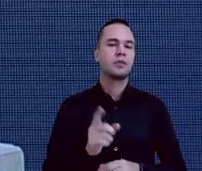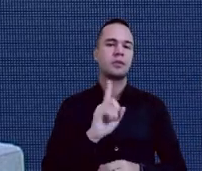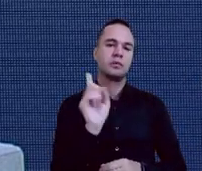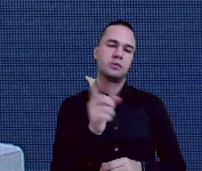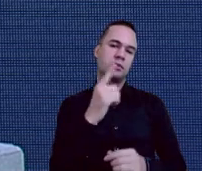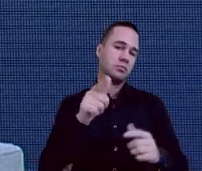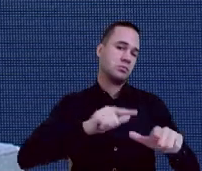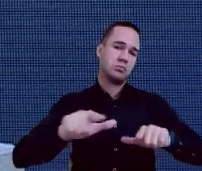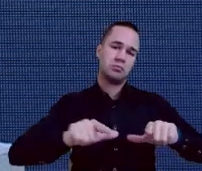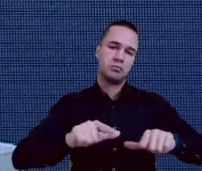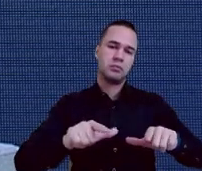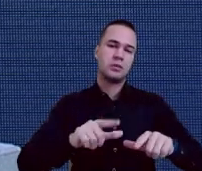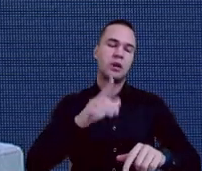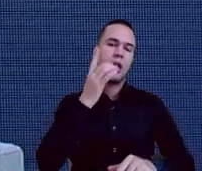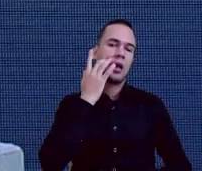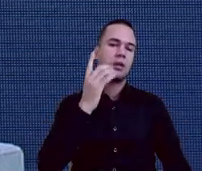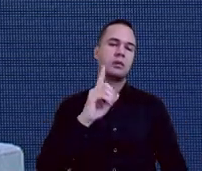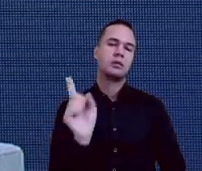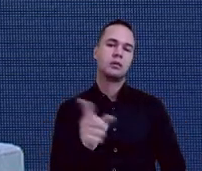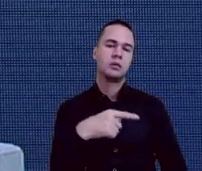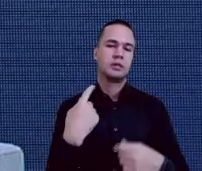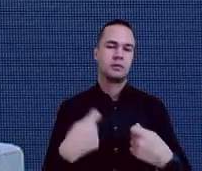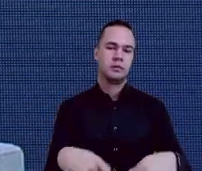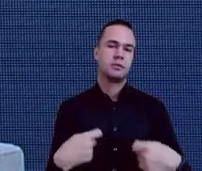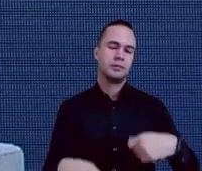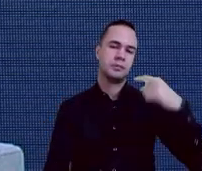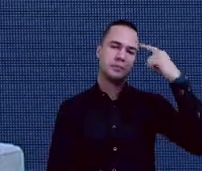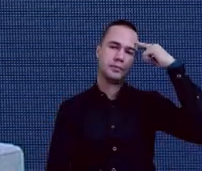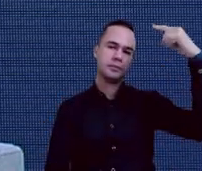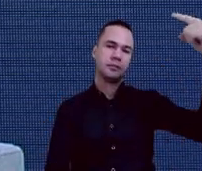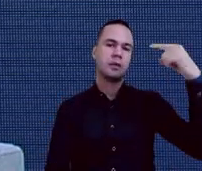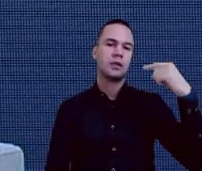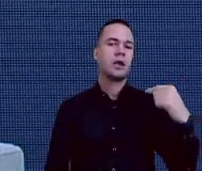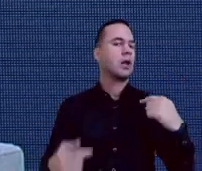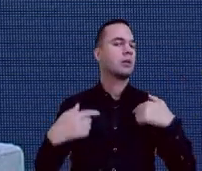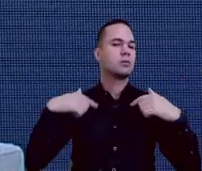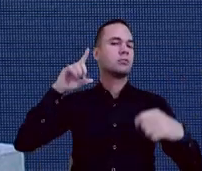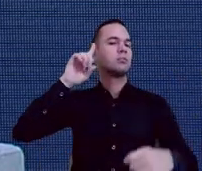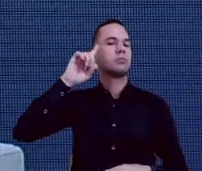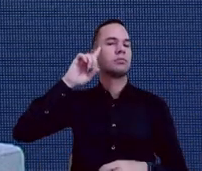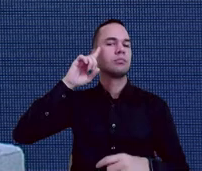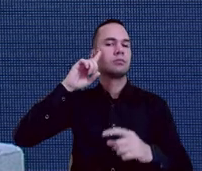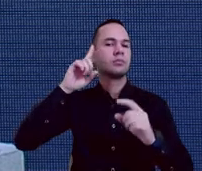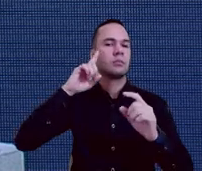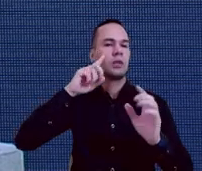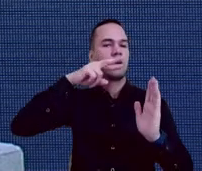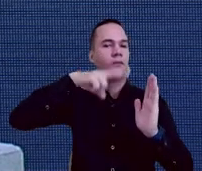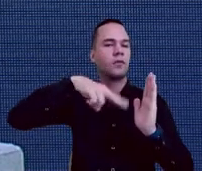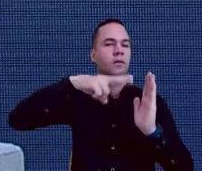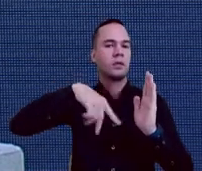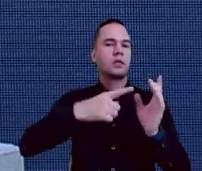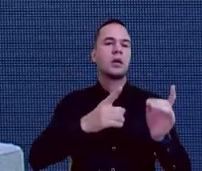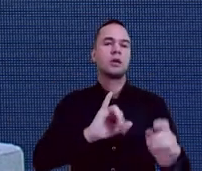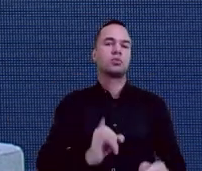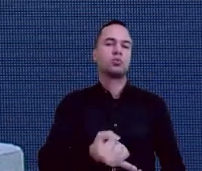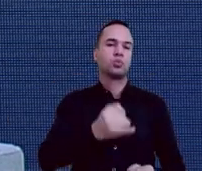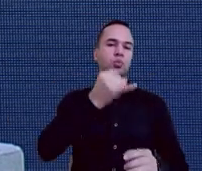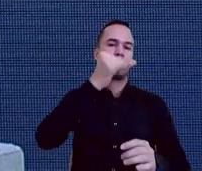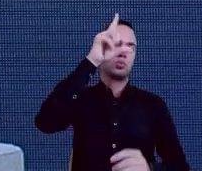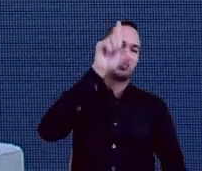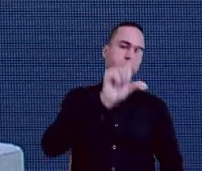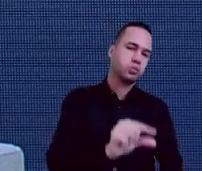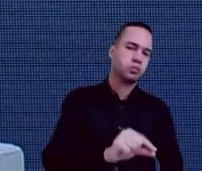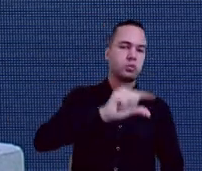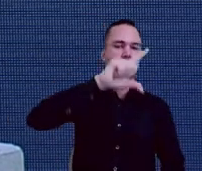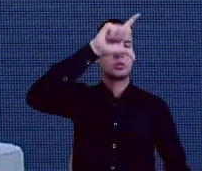e isso que acho que a gente sempre precisa lembrar eu não posso acordar todo dia e ficar olhando você vai subir claro isso